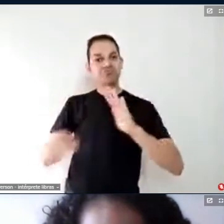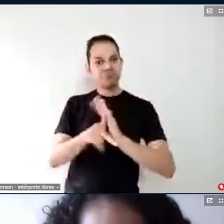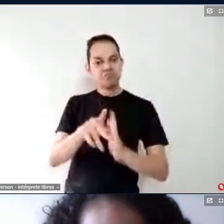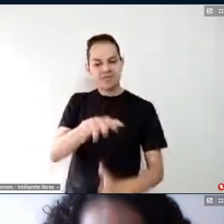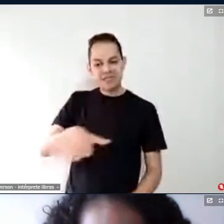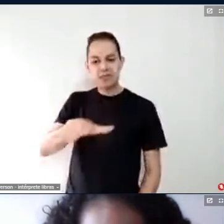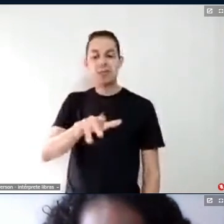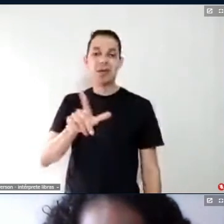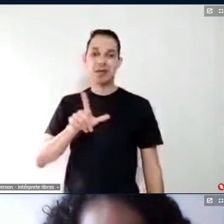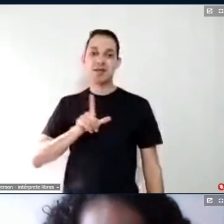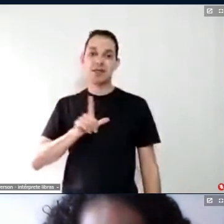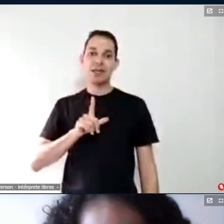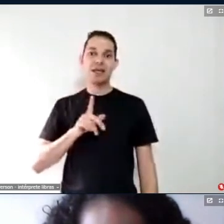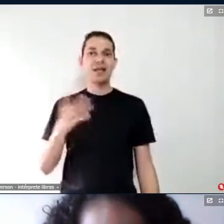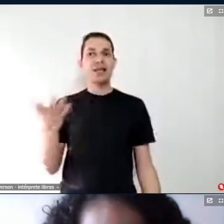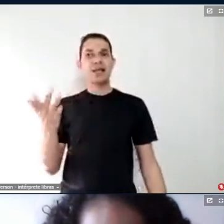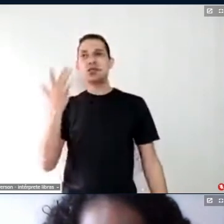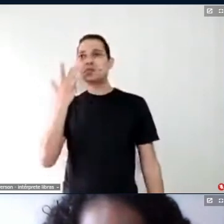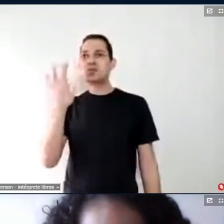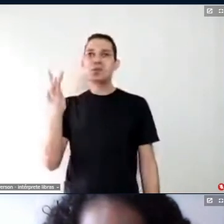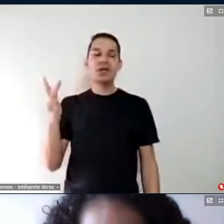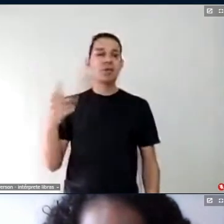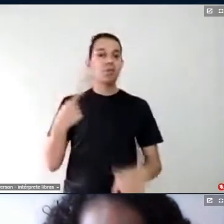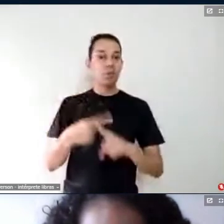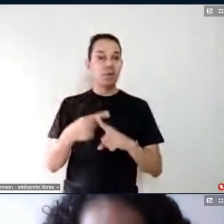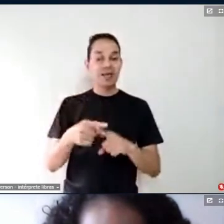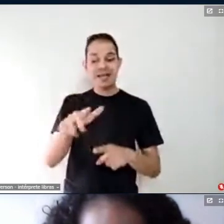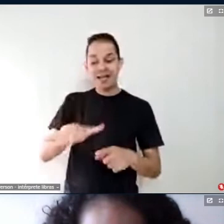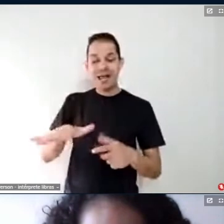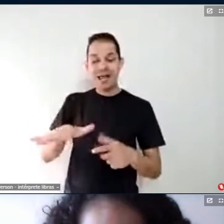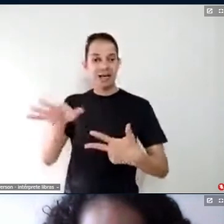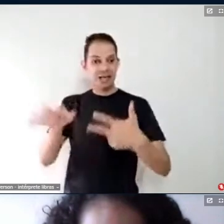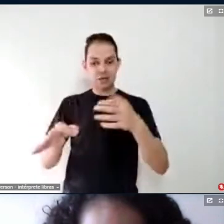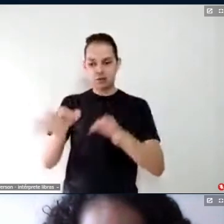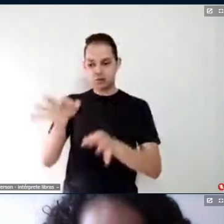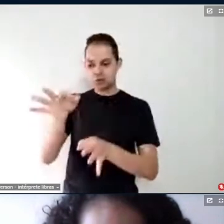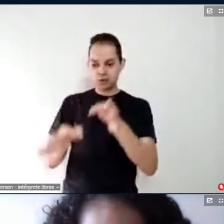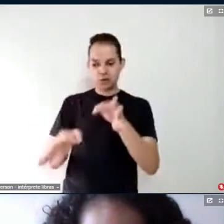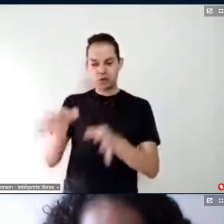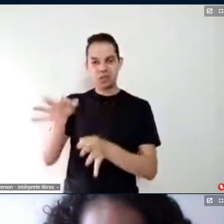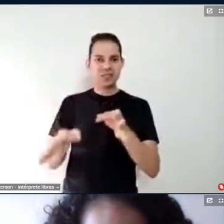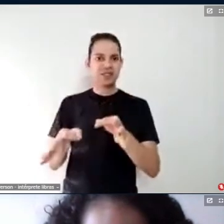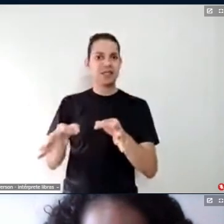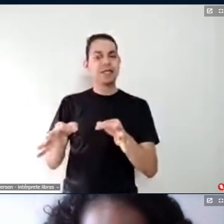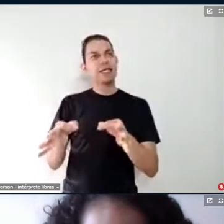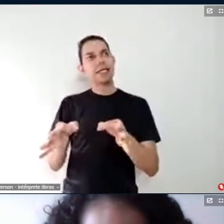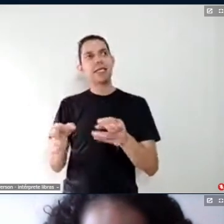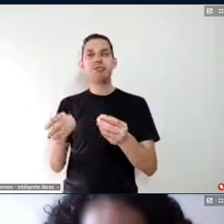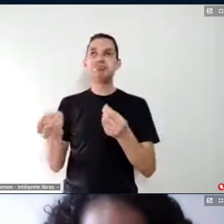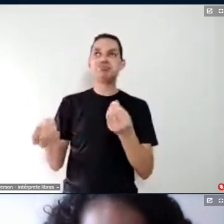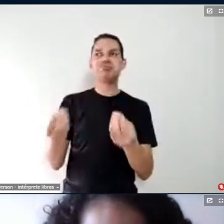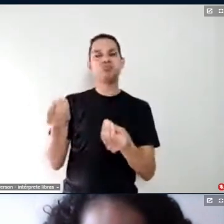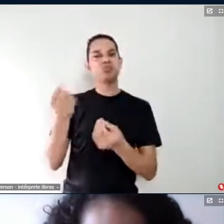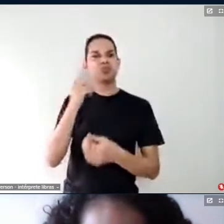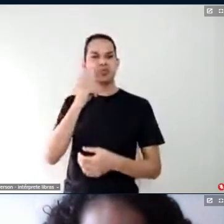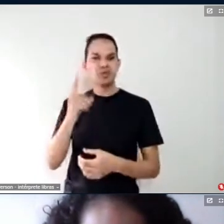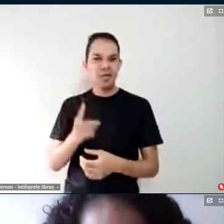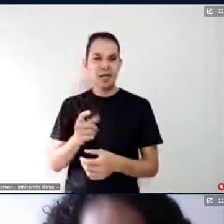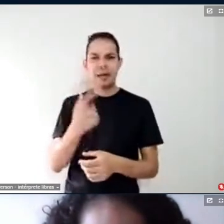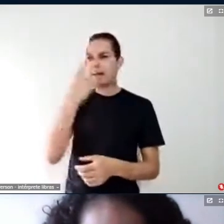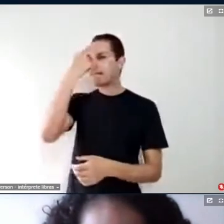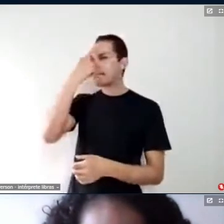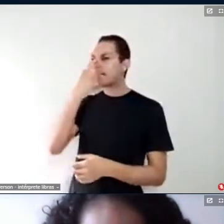E aí eu não sei dizer porque no jurídico eu não sei se eu consigo ter perfis